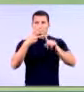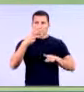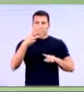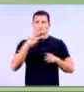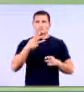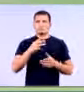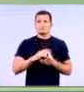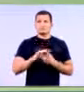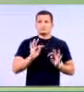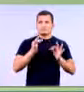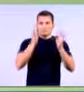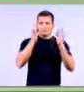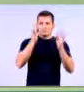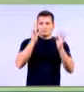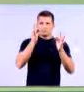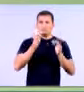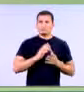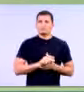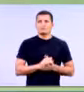a tecnologia,